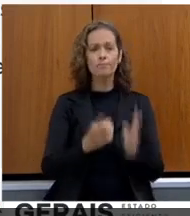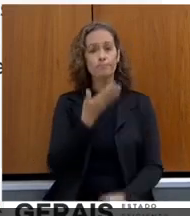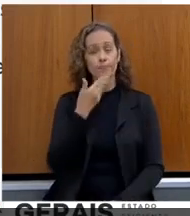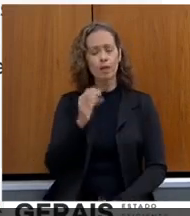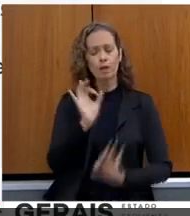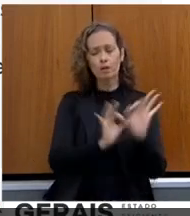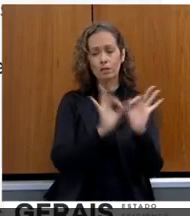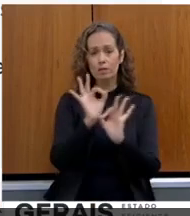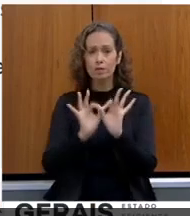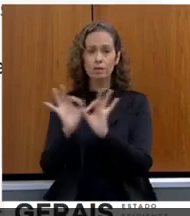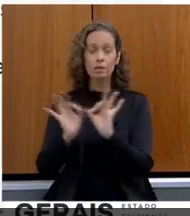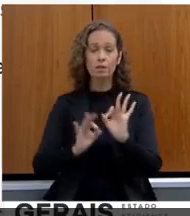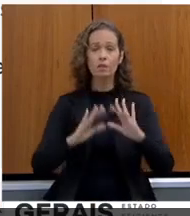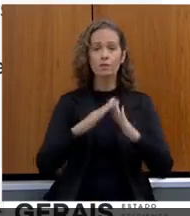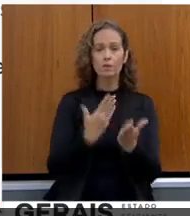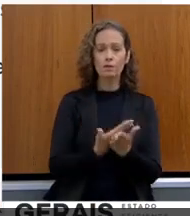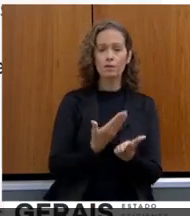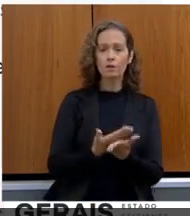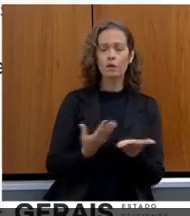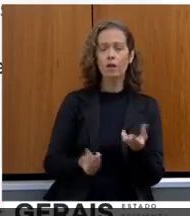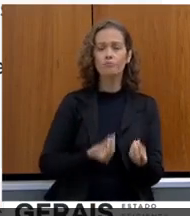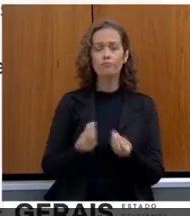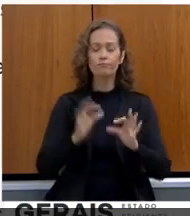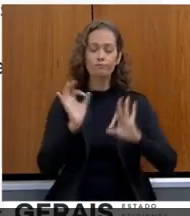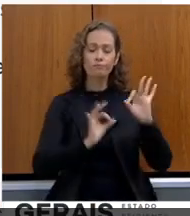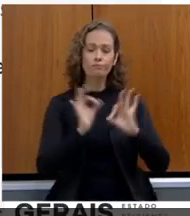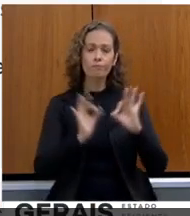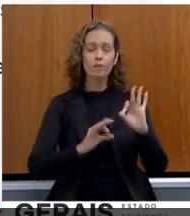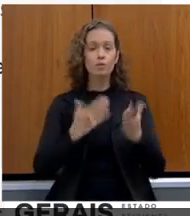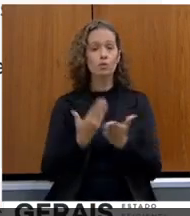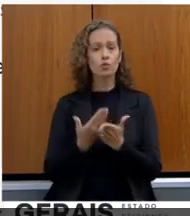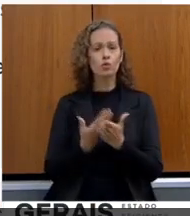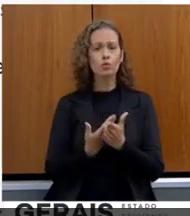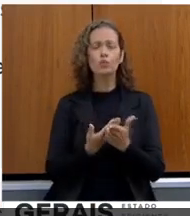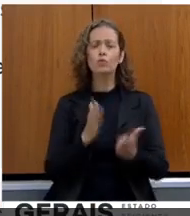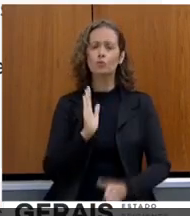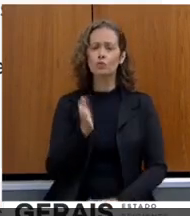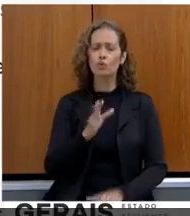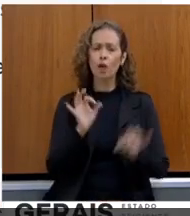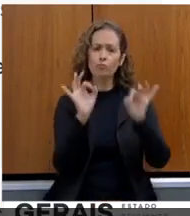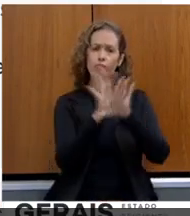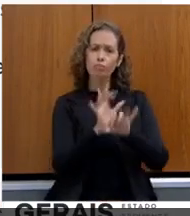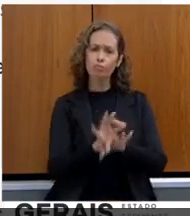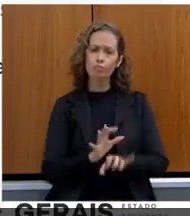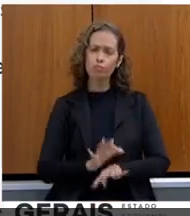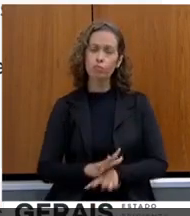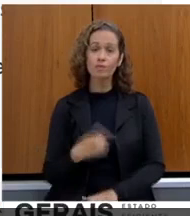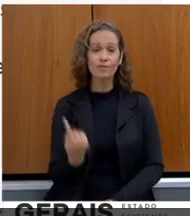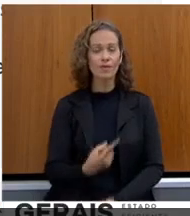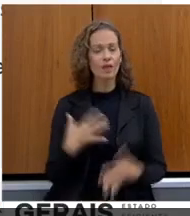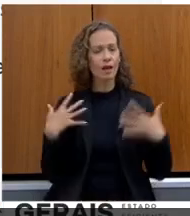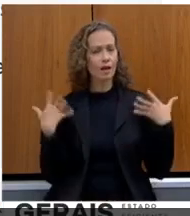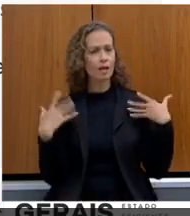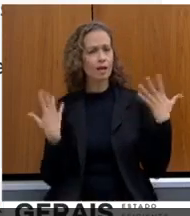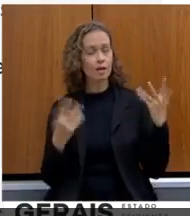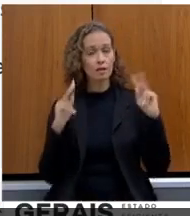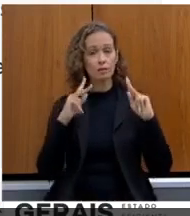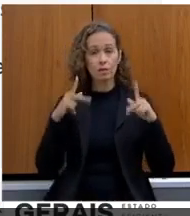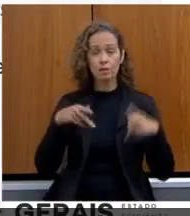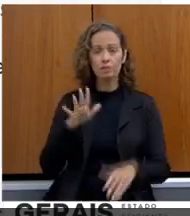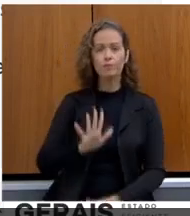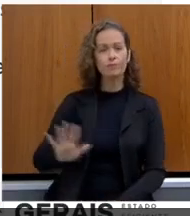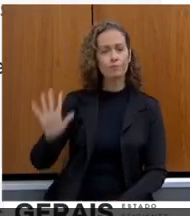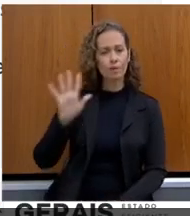EA logística de distribuição os nossos planos de estudo estruturados são conhecidos e a gente tem muita alegria dito reconhecidos